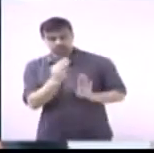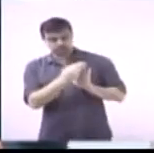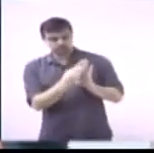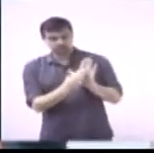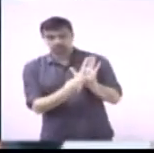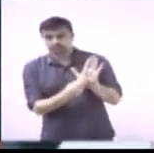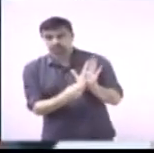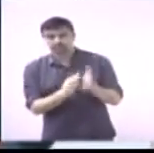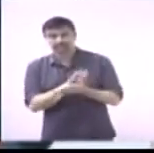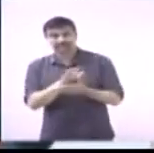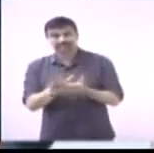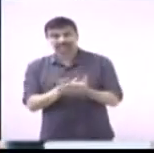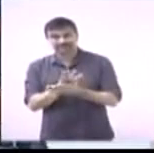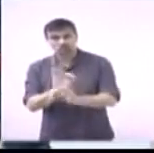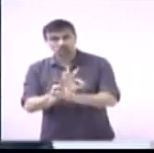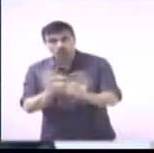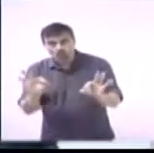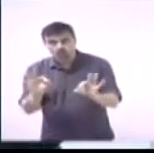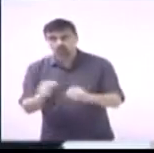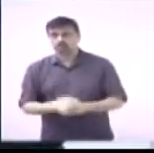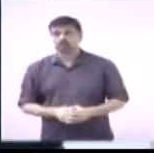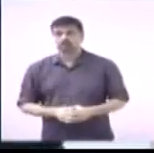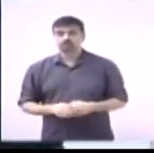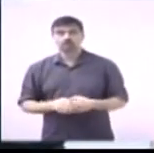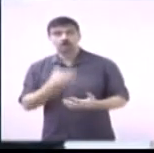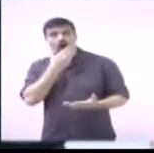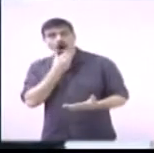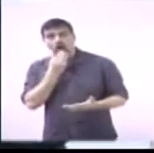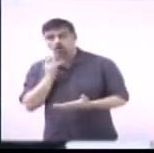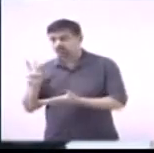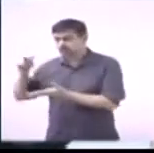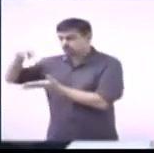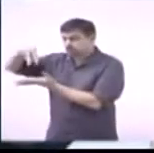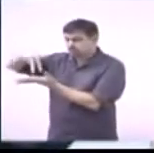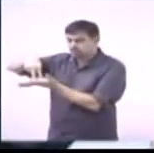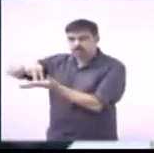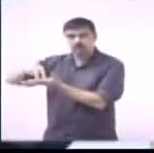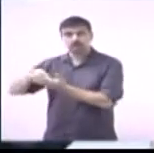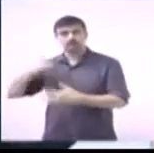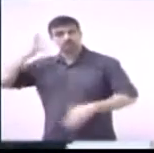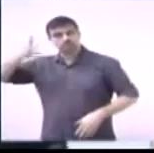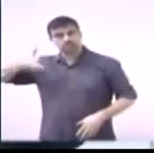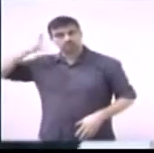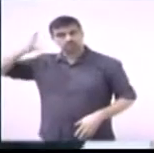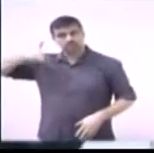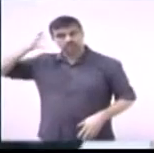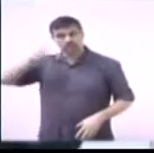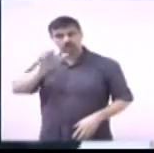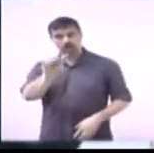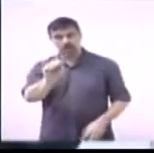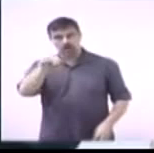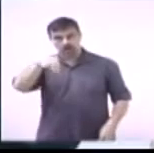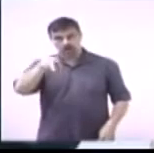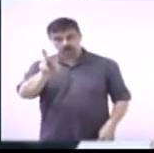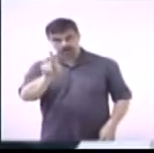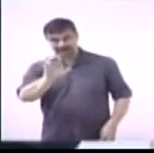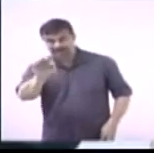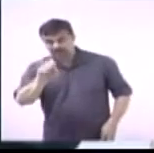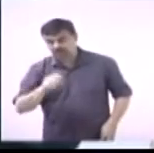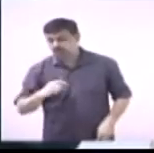Ouvindo o colega André, que veio aqui explanar para a gente a opinião da igreja, o que veio à minha